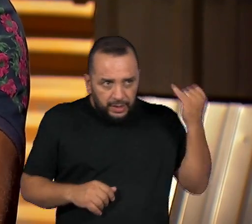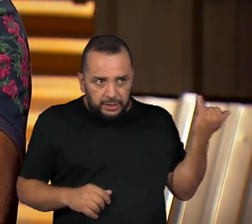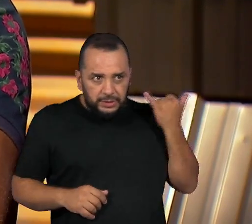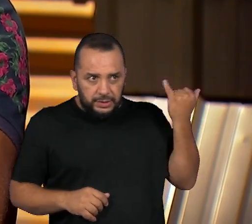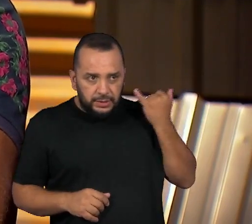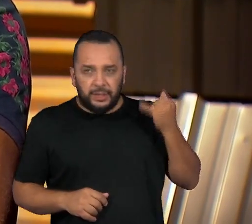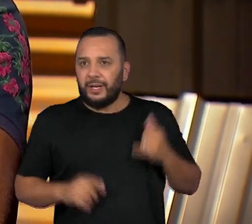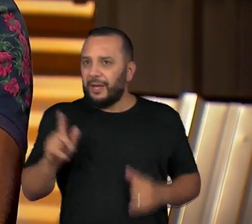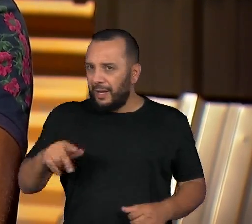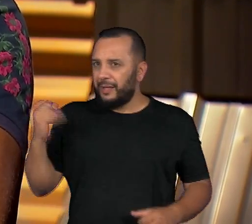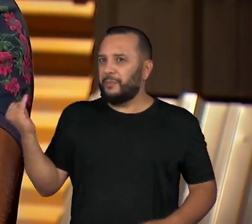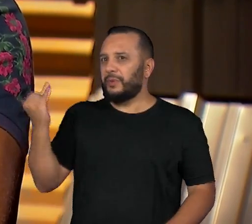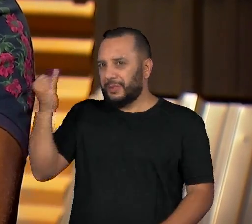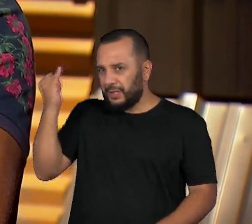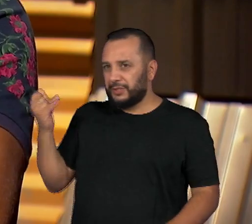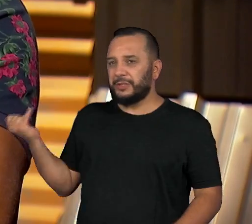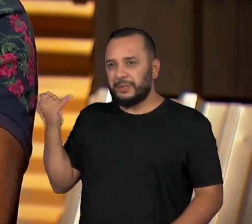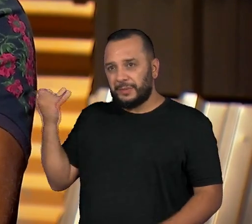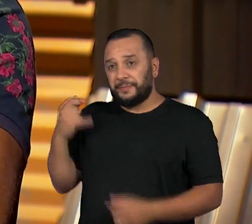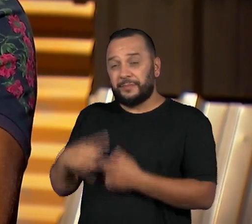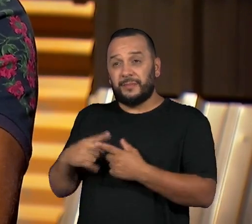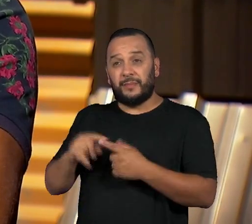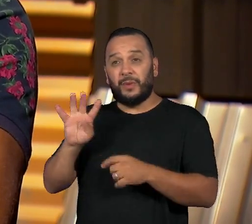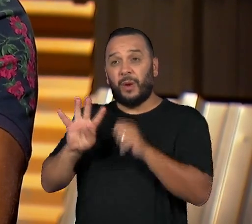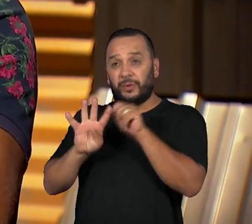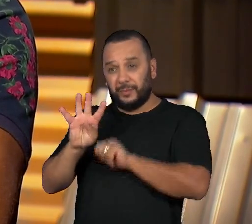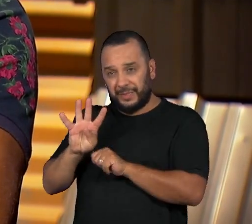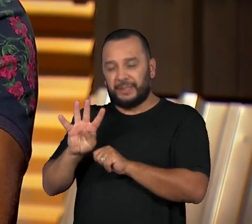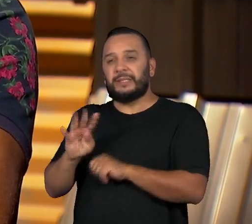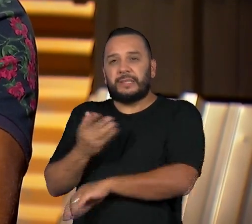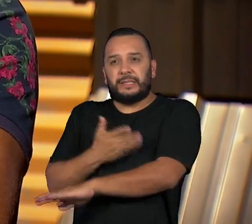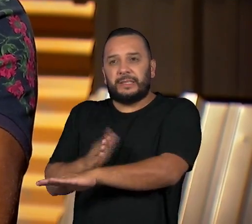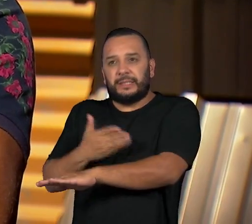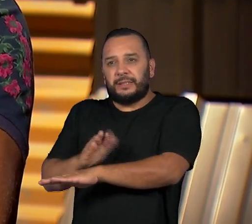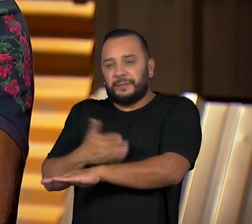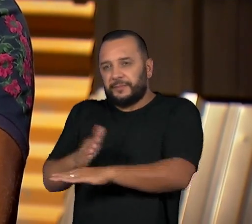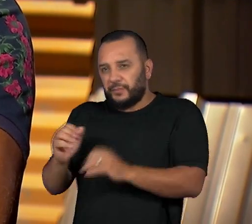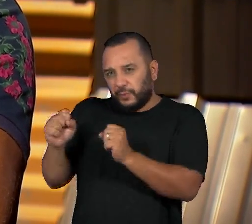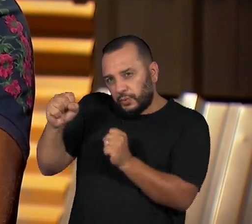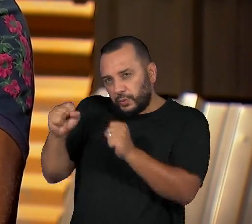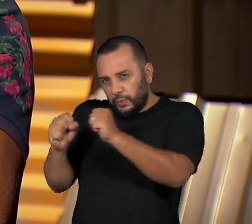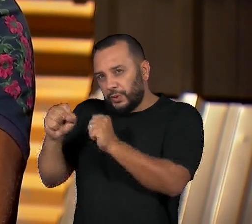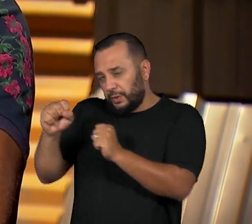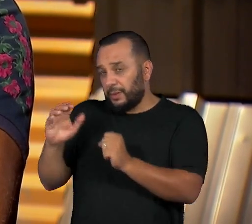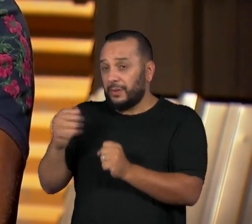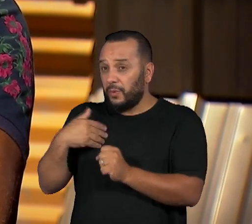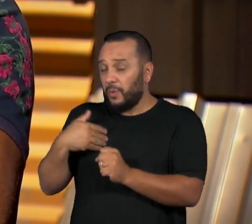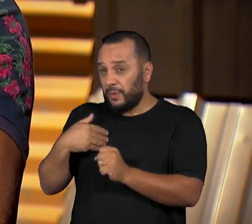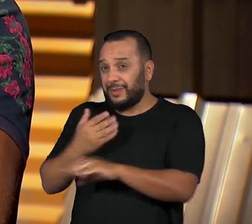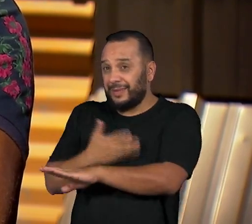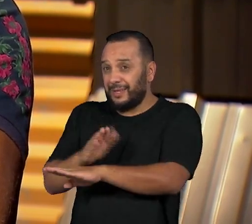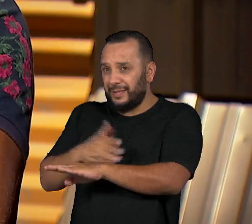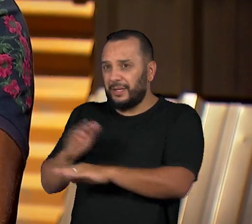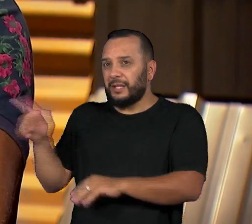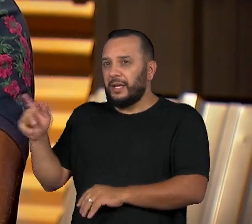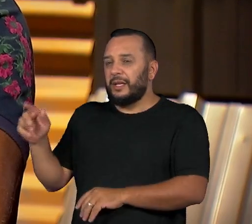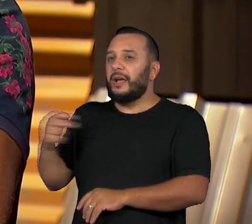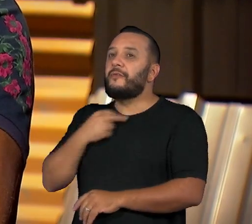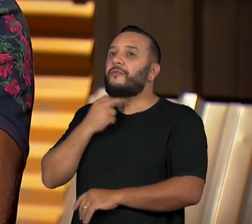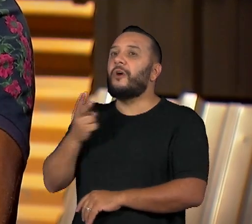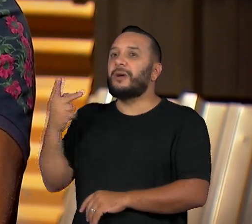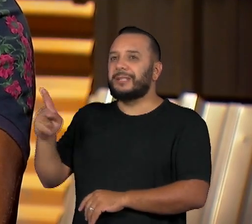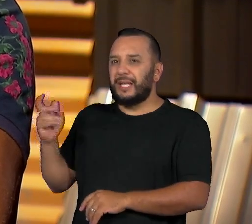você passa 4 meses treinando para uma luta. Tá. Você passa 4 meses, 3 meses ouvindo aquela voz.